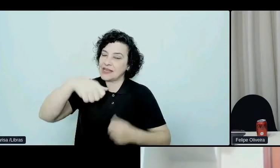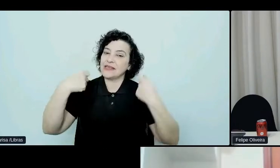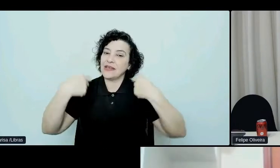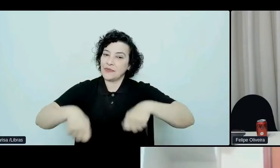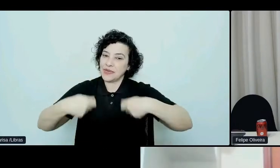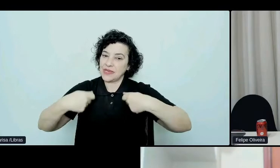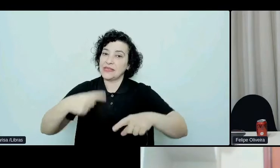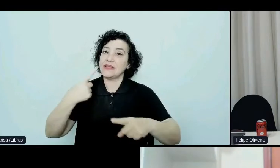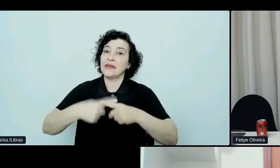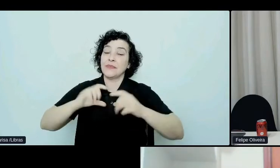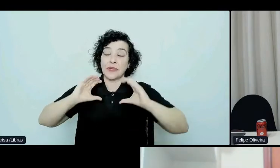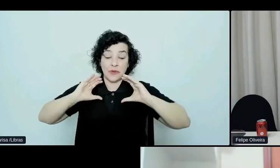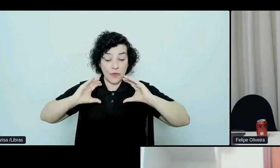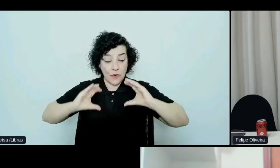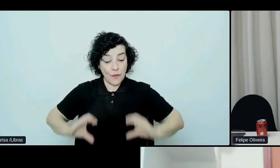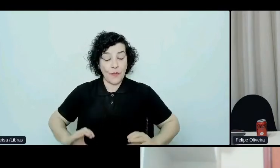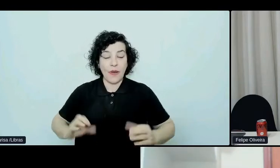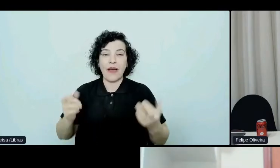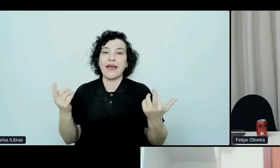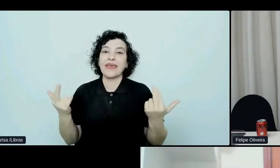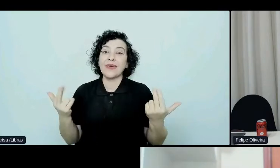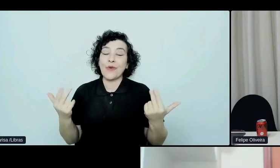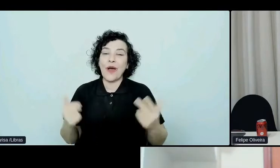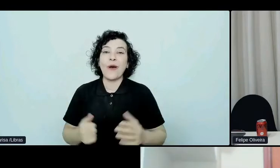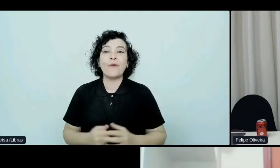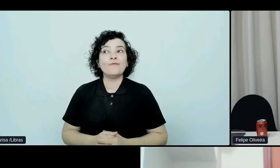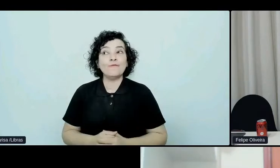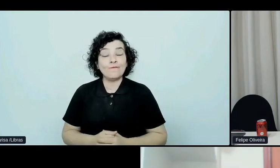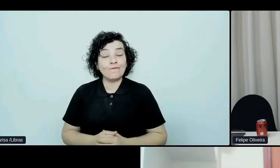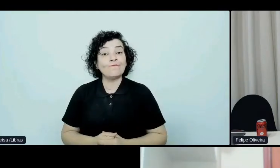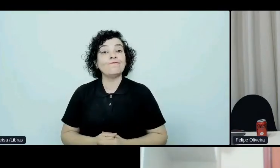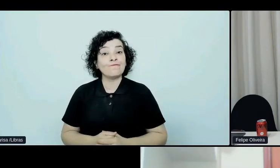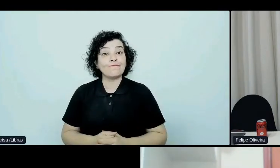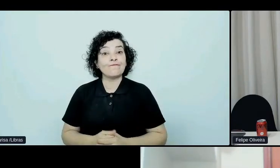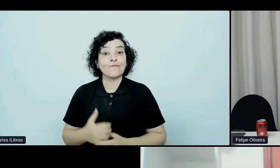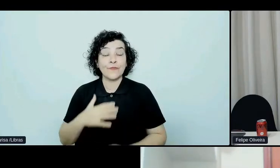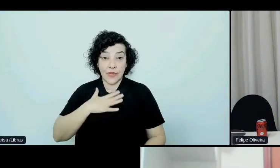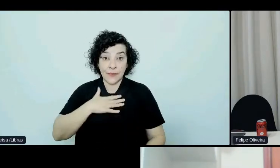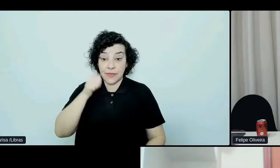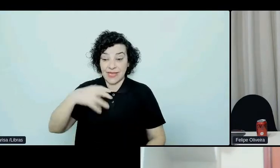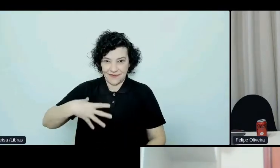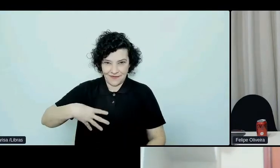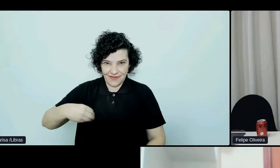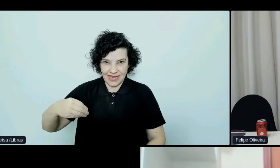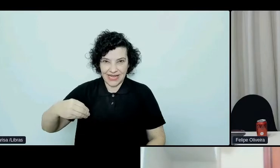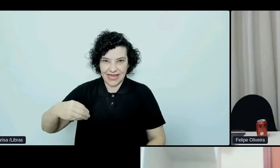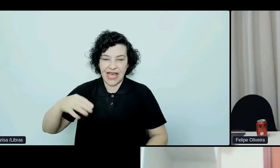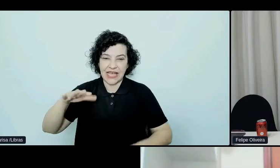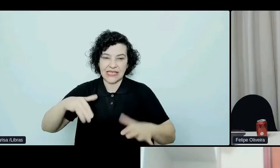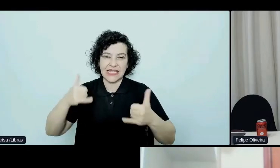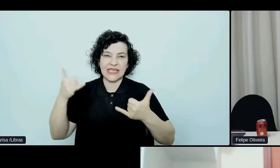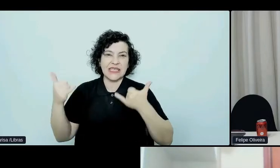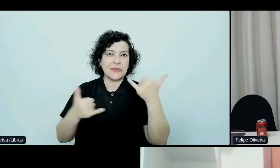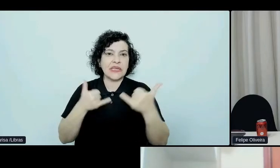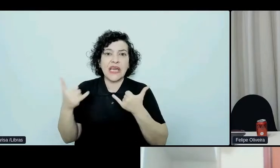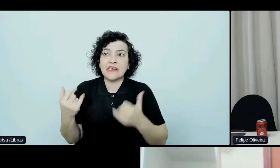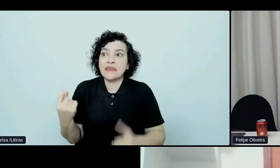dela, a psicóloga falou assim, olha, fala para sua mãe parar de responder, porque ela precisa passar por uma